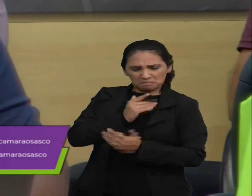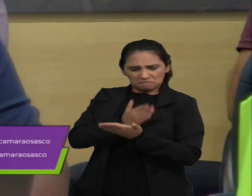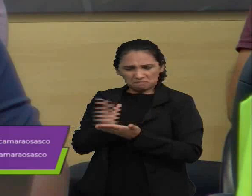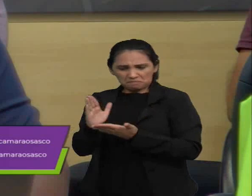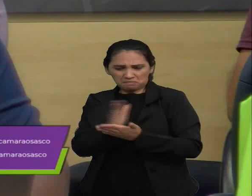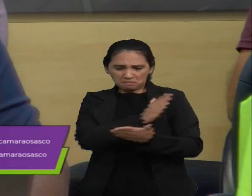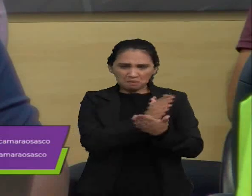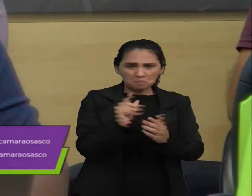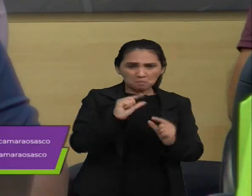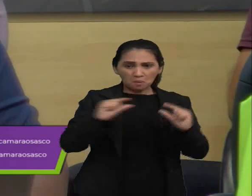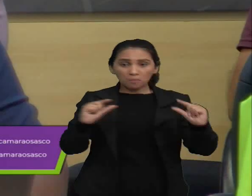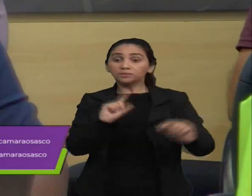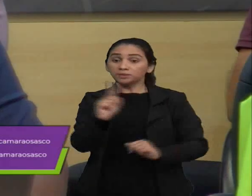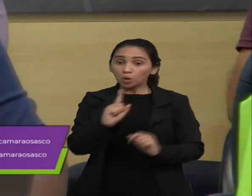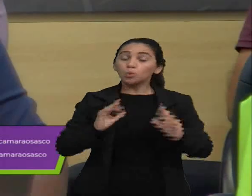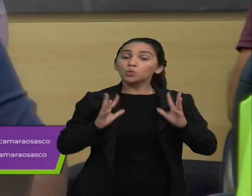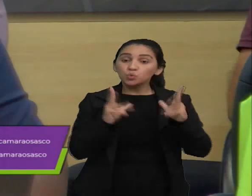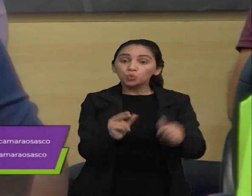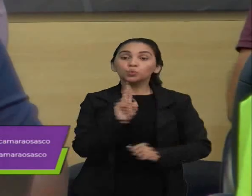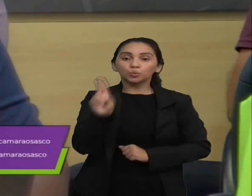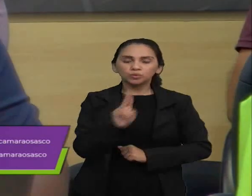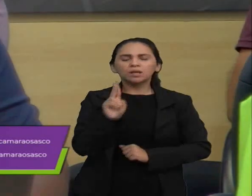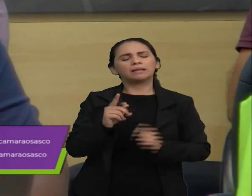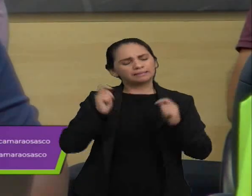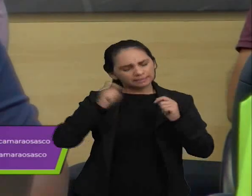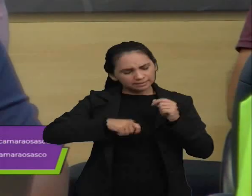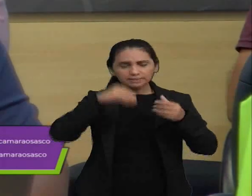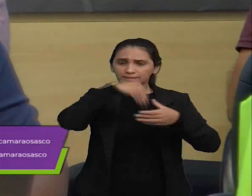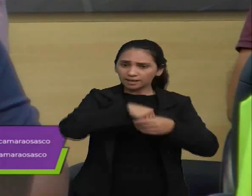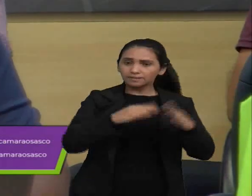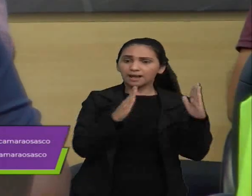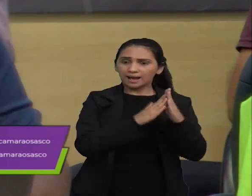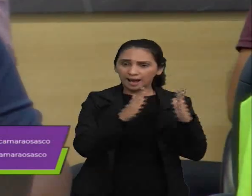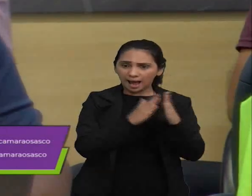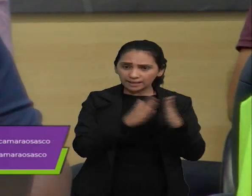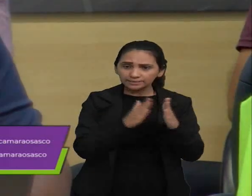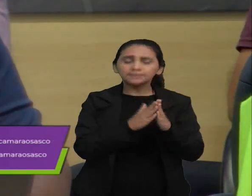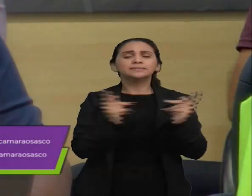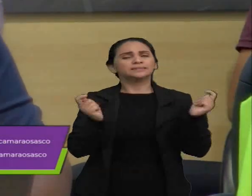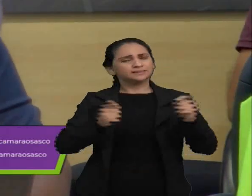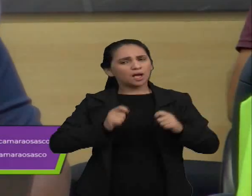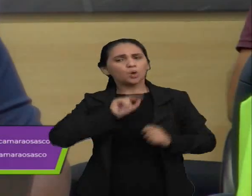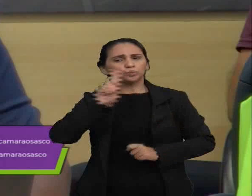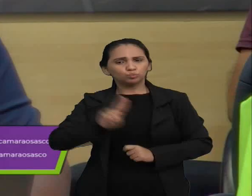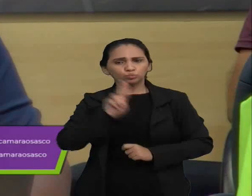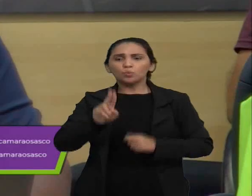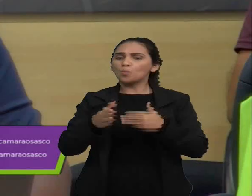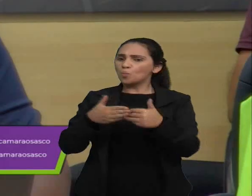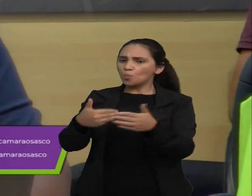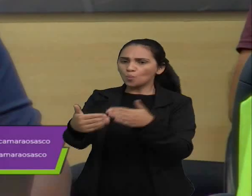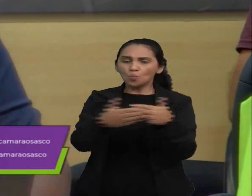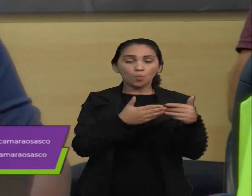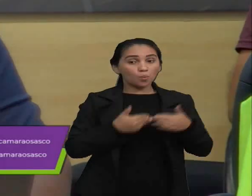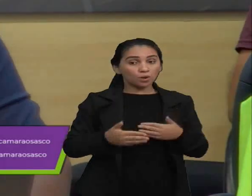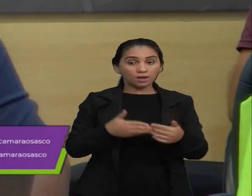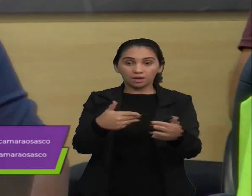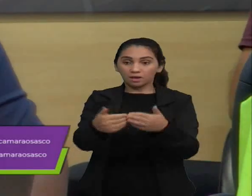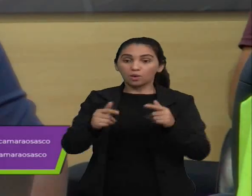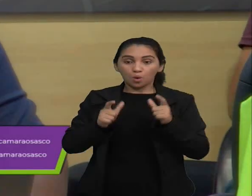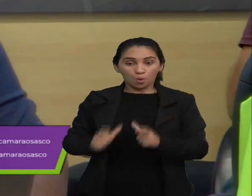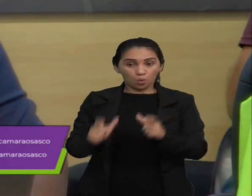água para uso pessoal, doméstico, disponível, acessível, segura, aceitável e acessível,